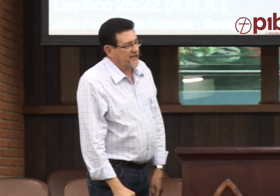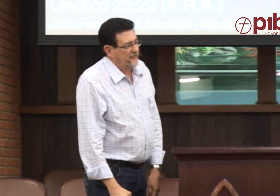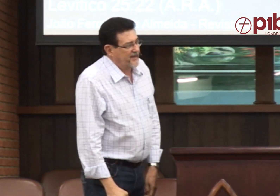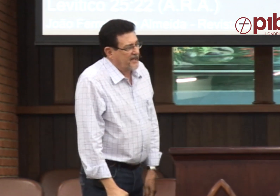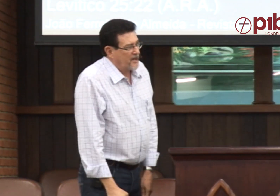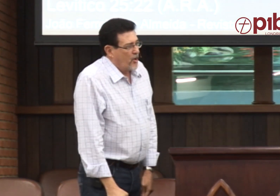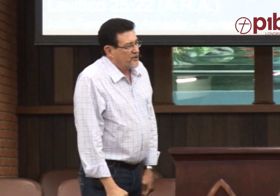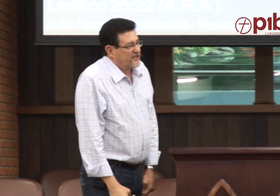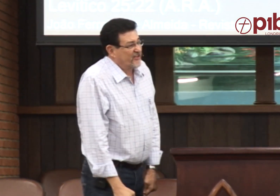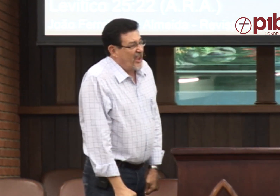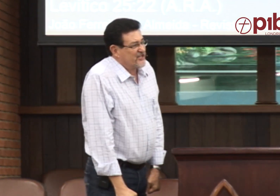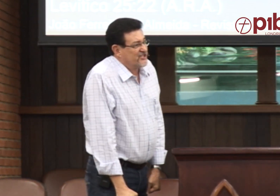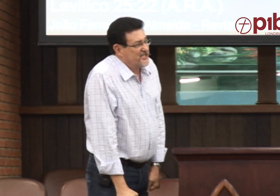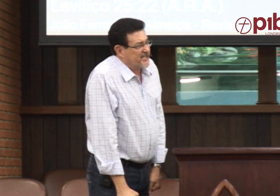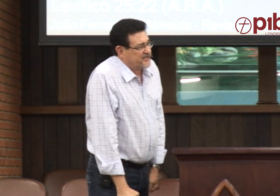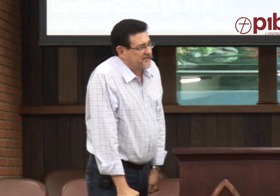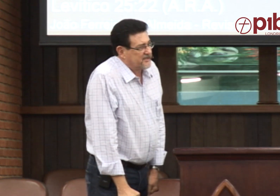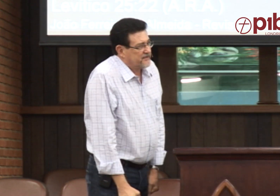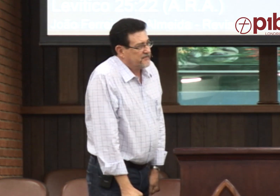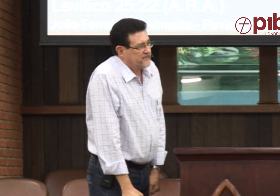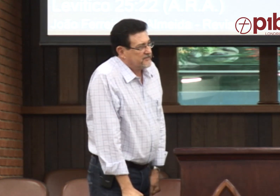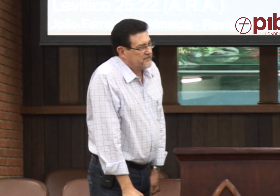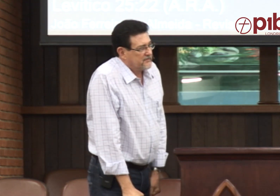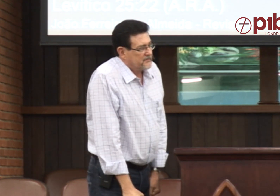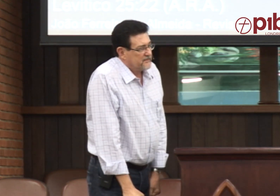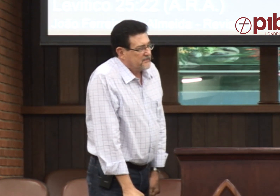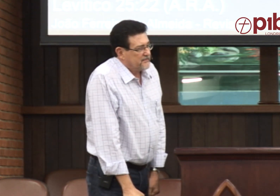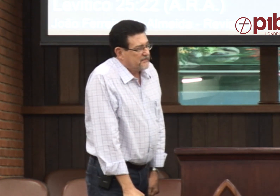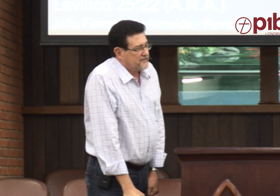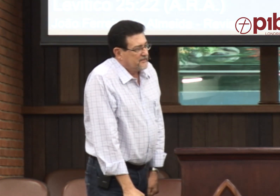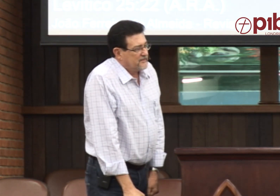que que significa três dias